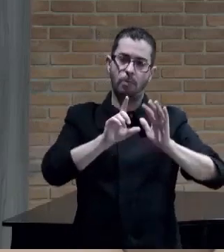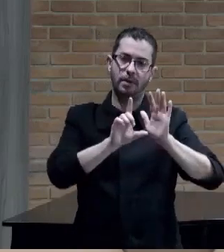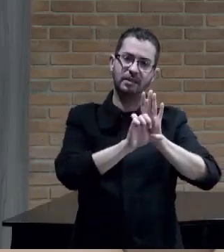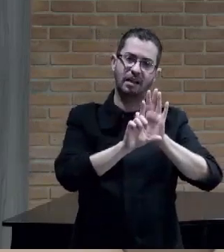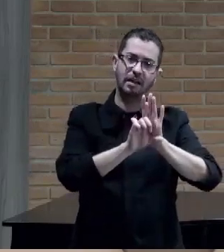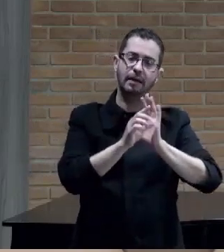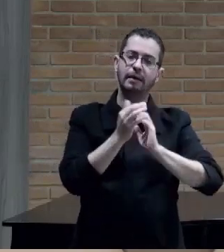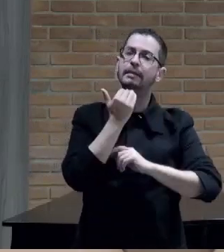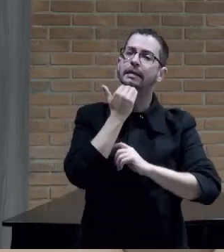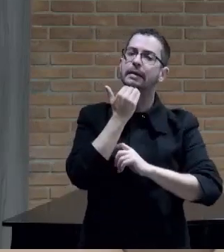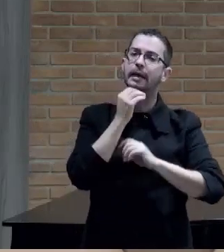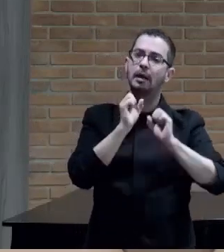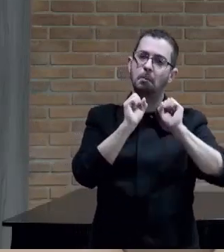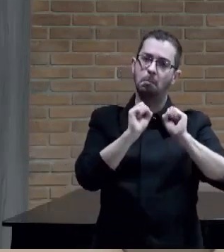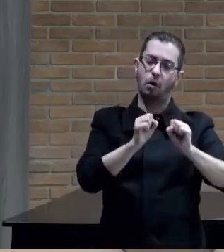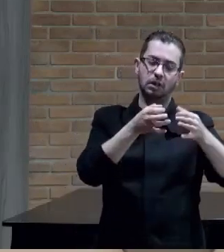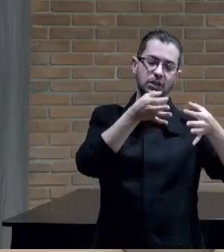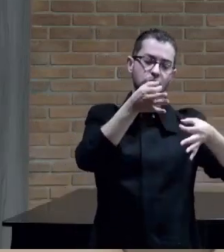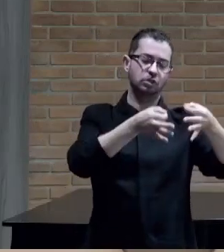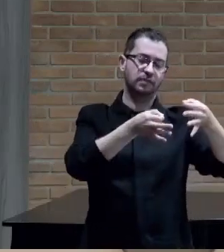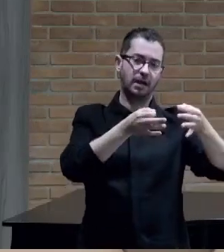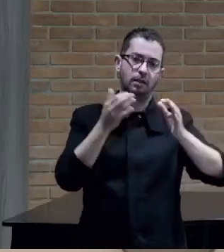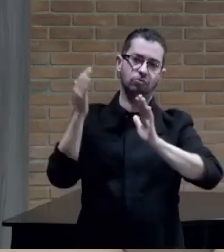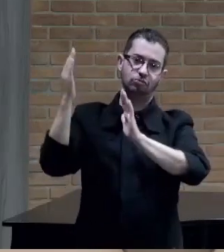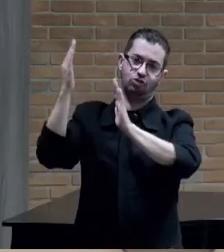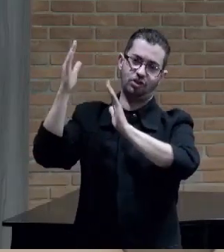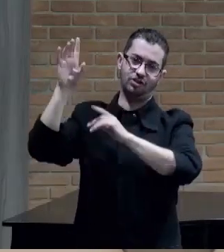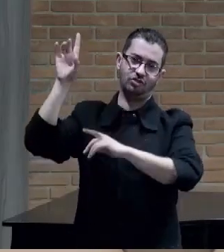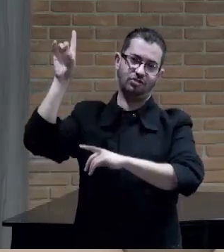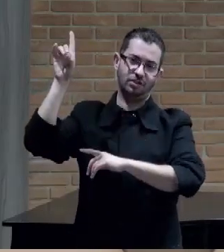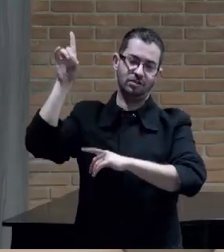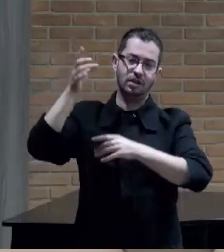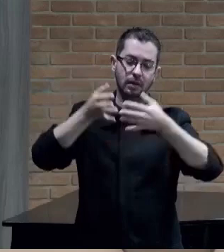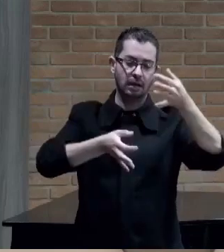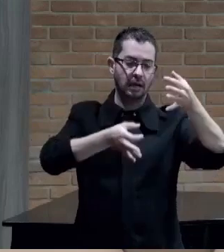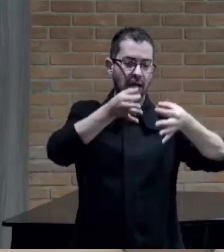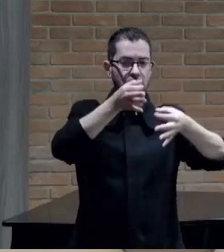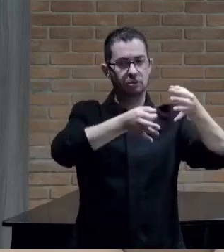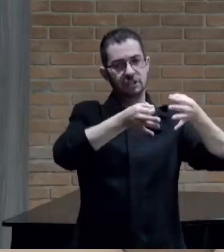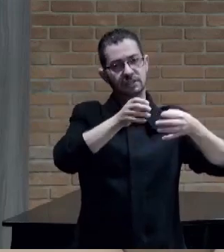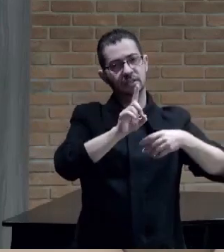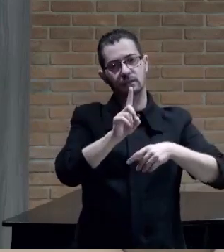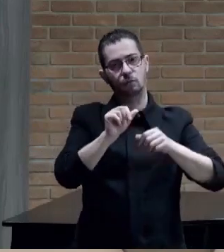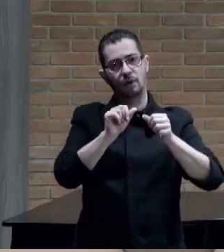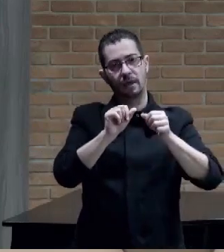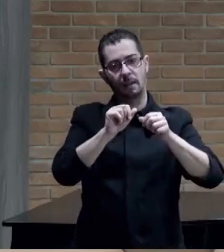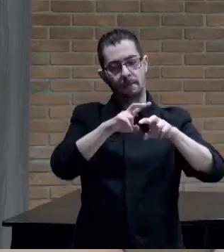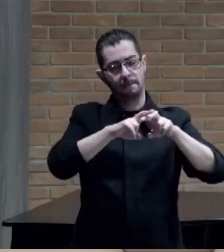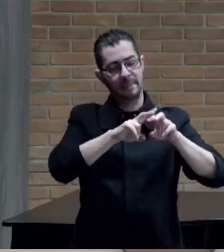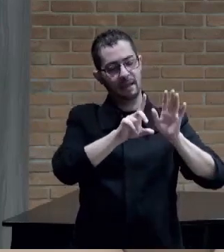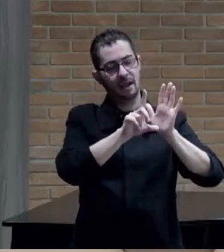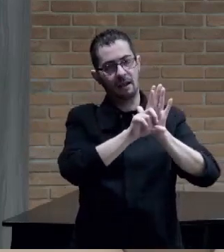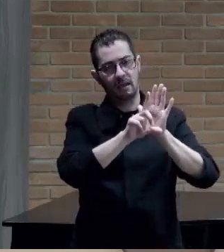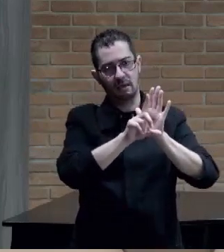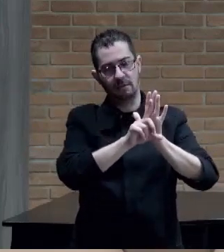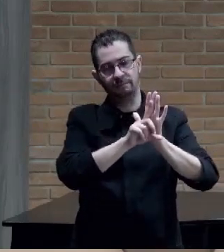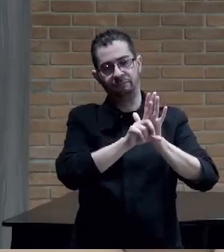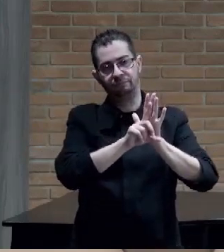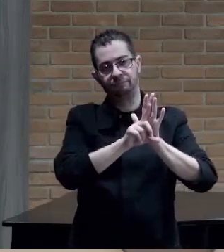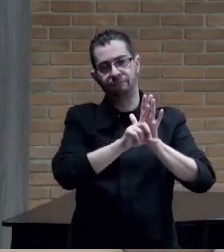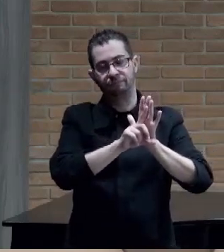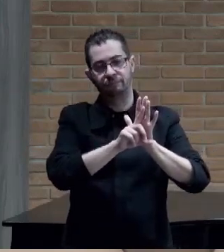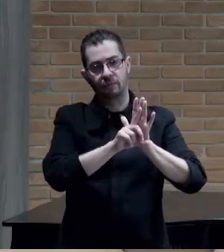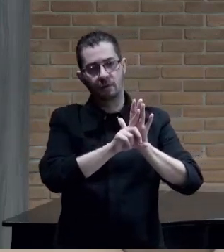ser justificado diante de Deus. A justiça não é proveniente à lei, não é pela lei ou